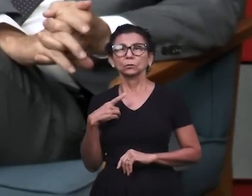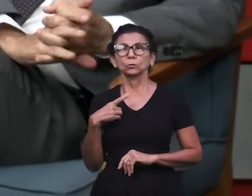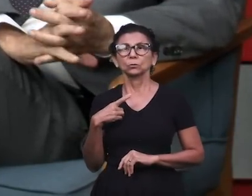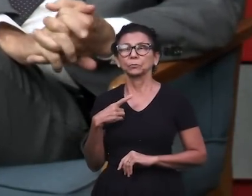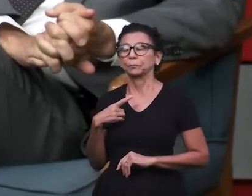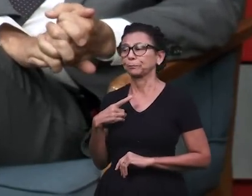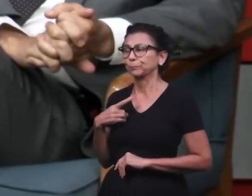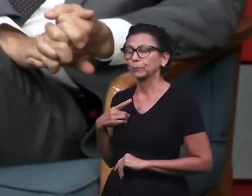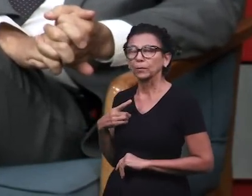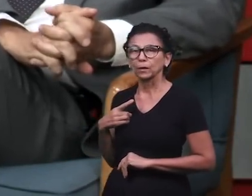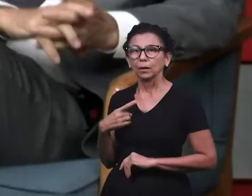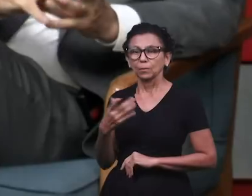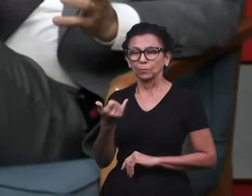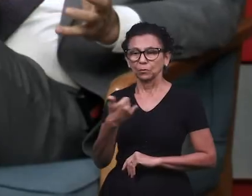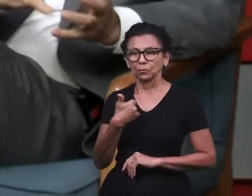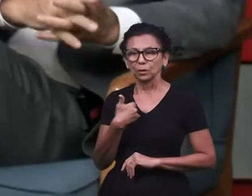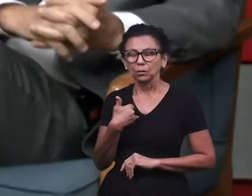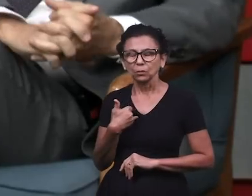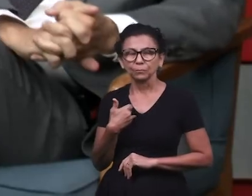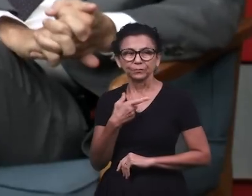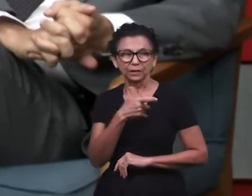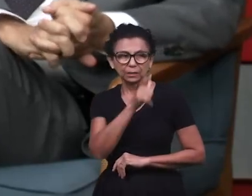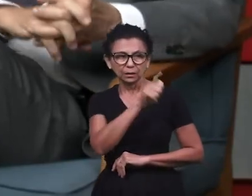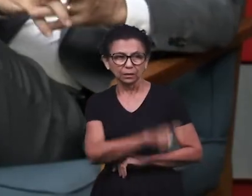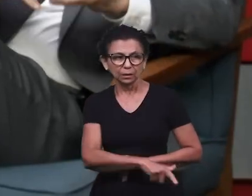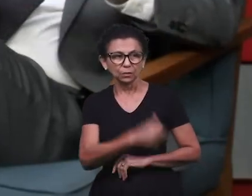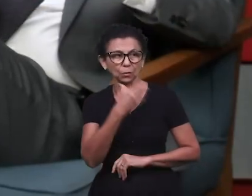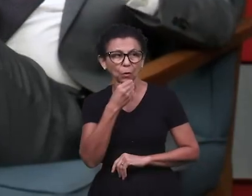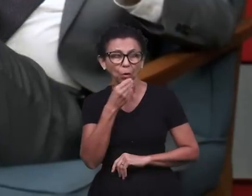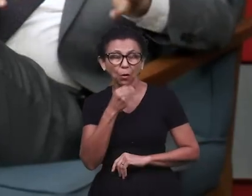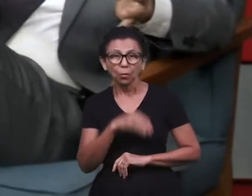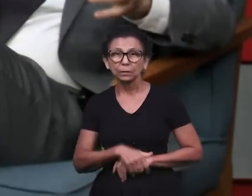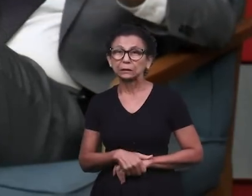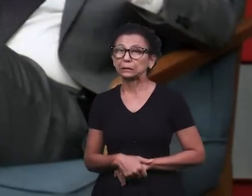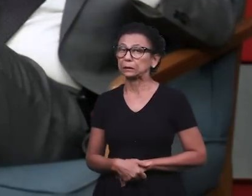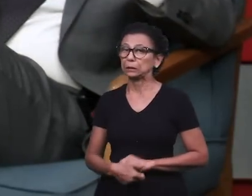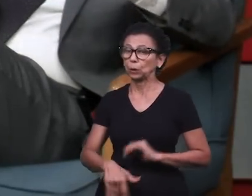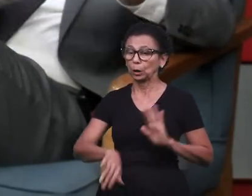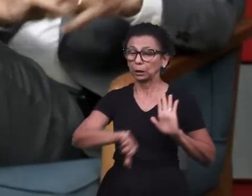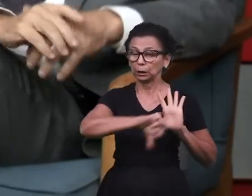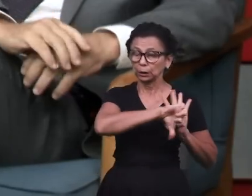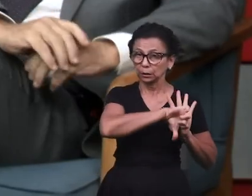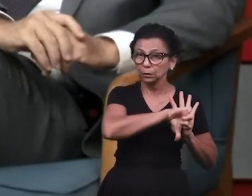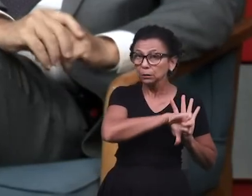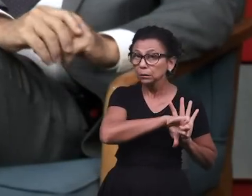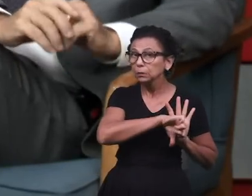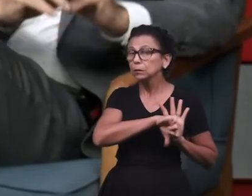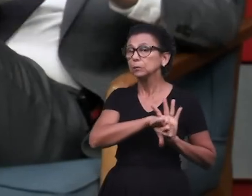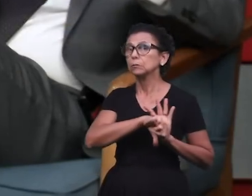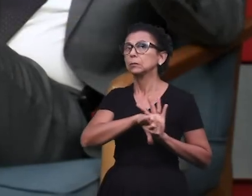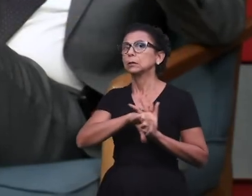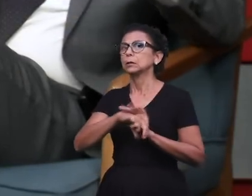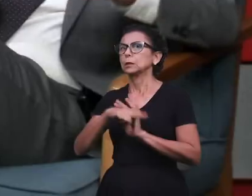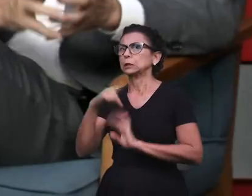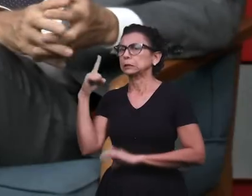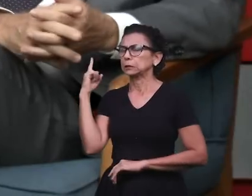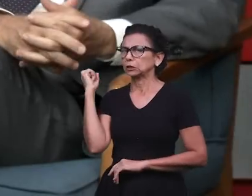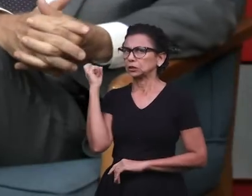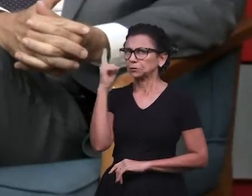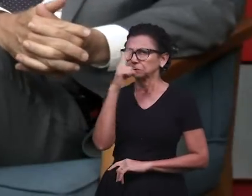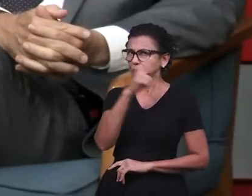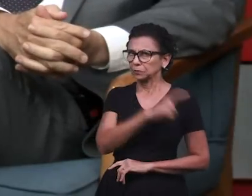terrível, eu conheço aquele homem, um homem envolvido em crimes, uma vida